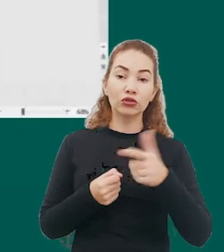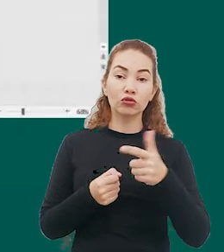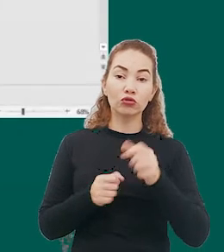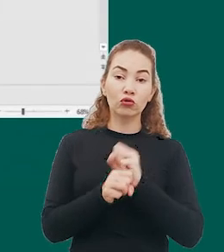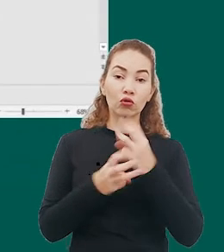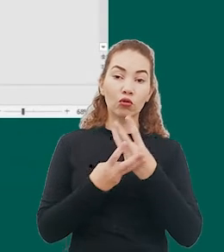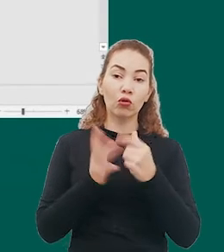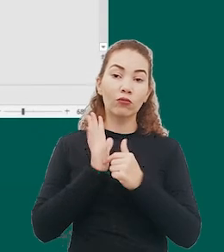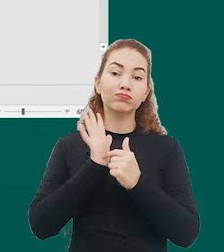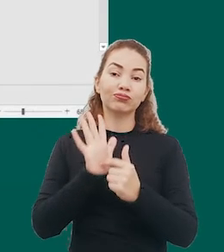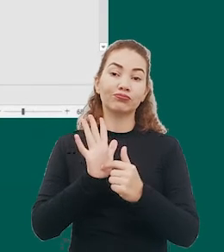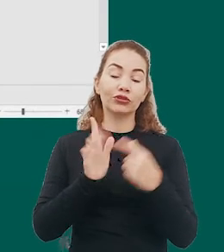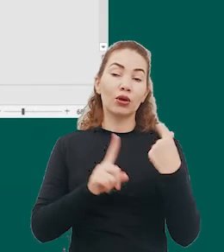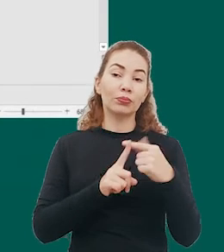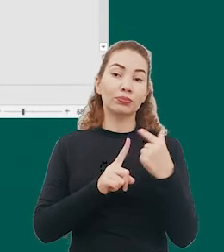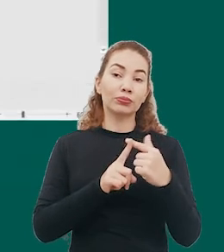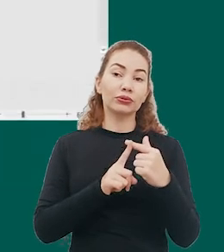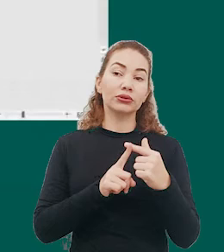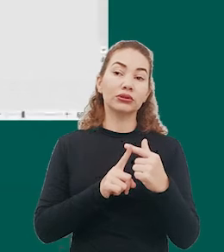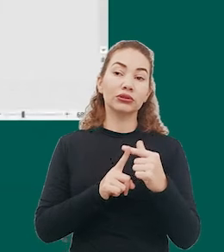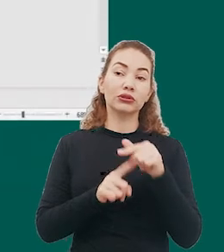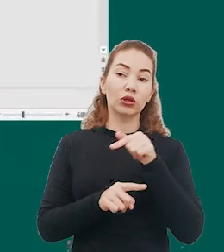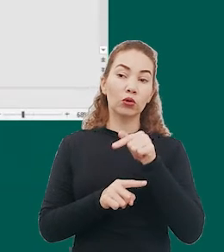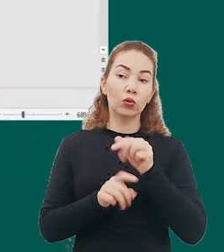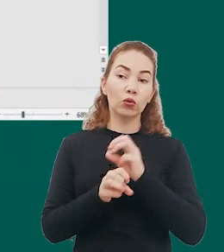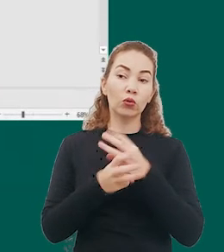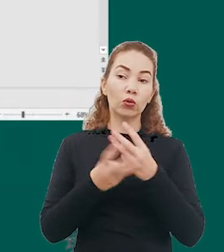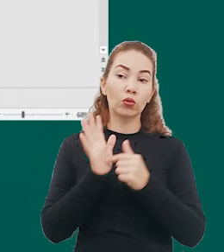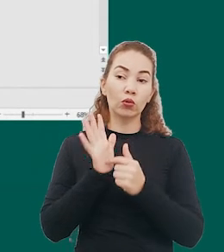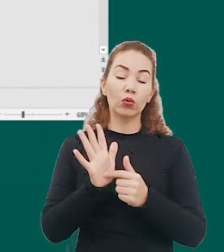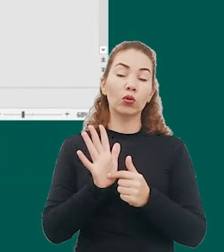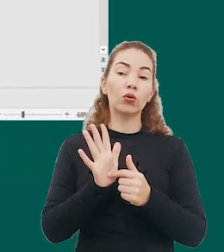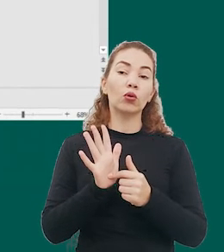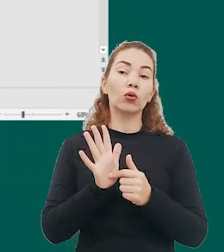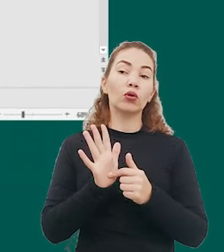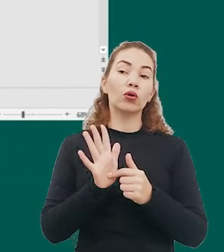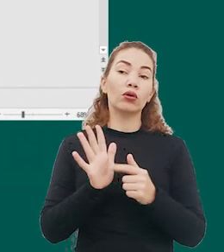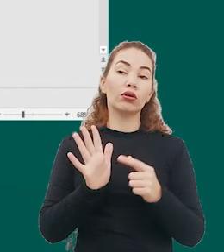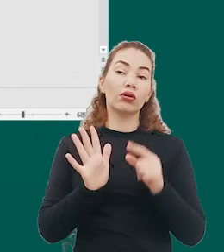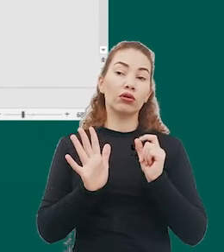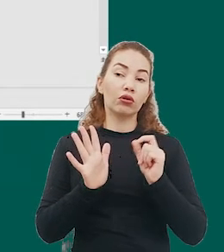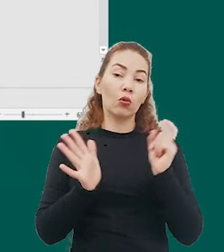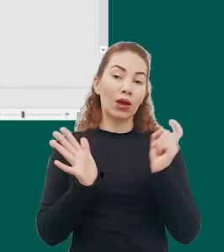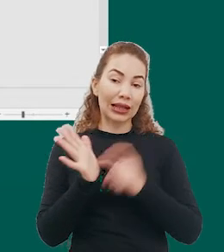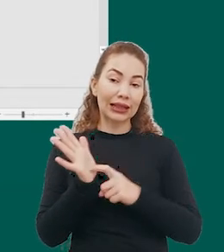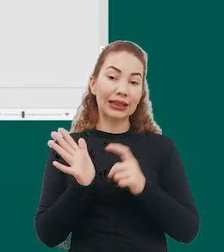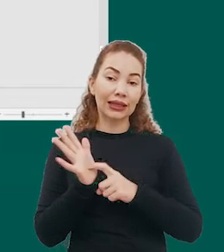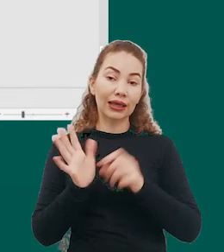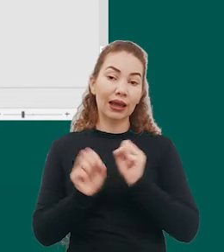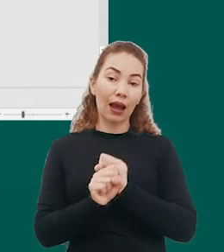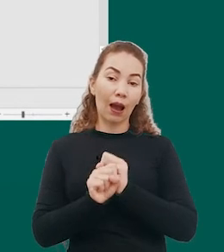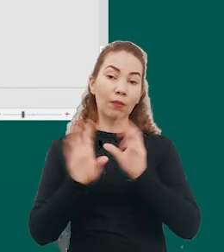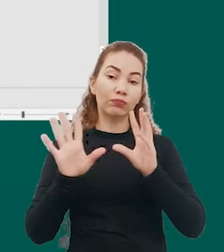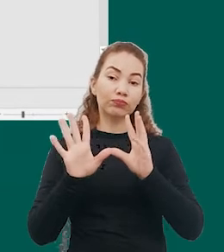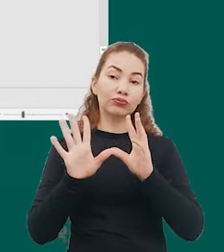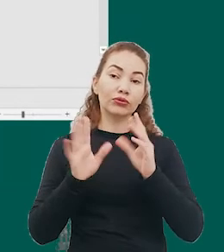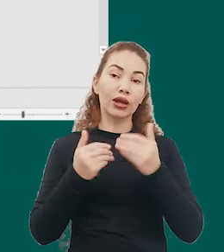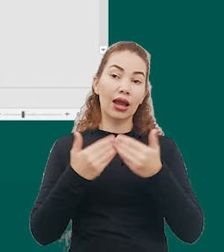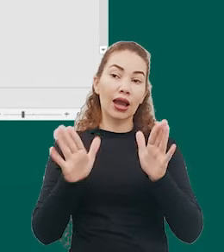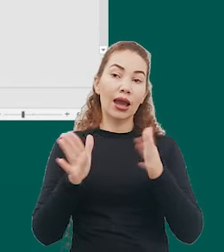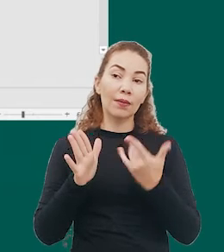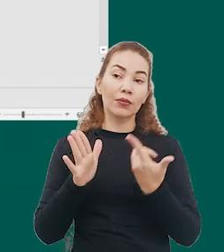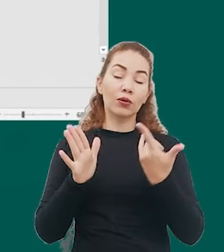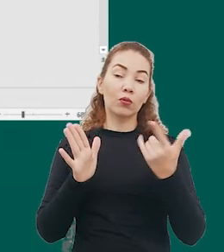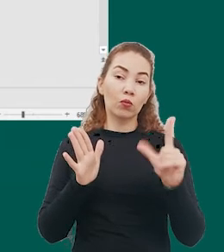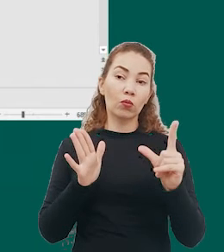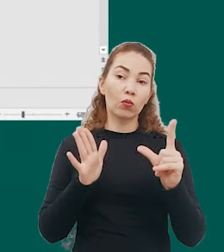tela, porque quando tu compartilhou aqui a apresentação com a gente, quando tu clica para apresentar, ele tá abrindo um